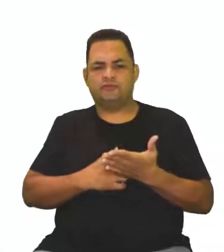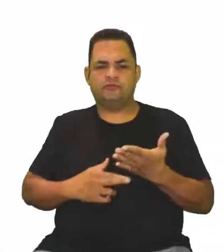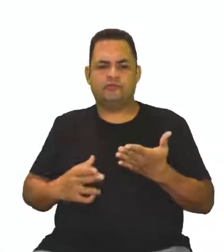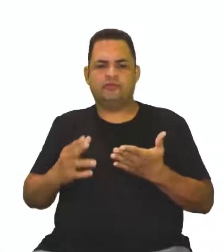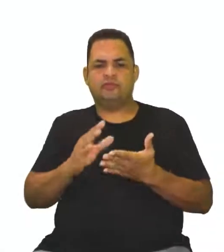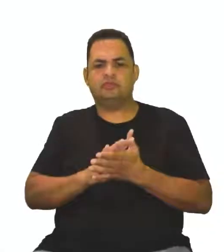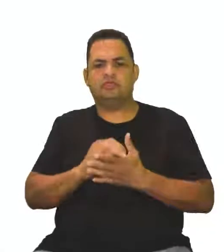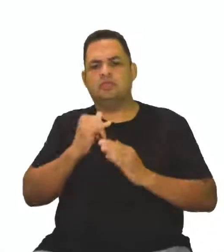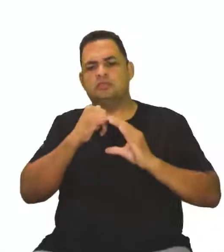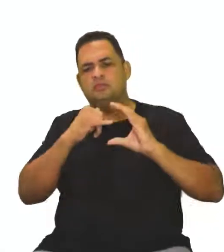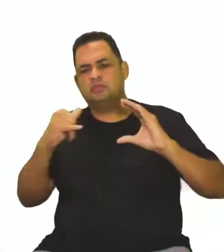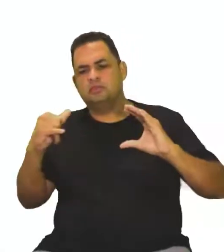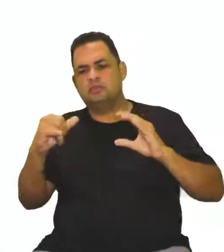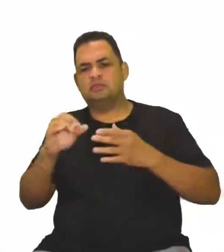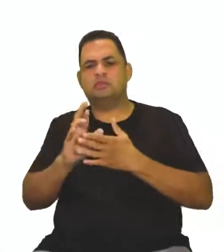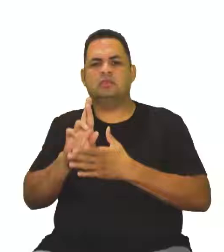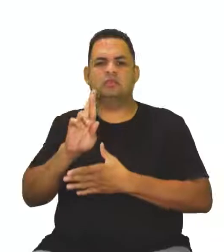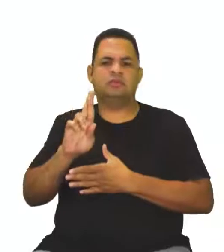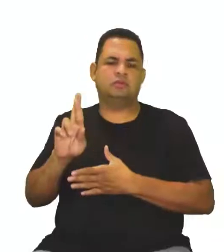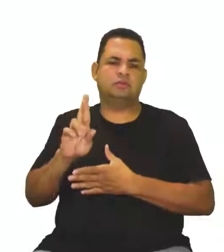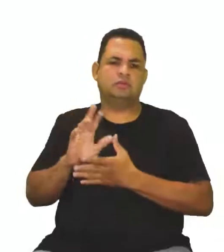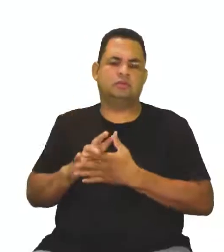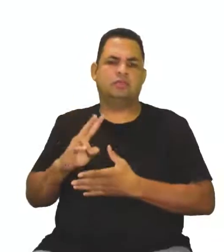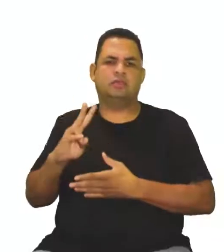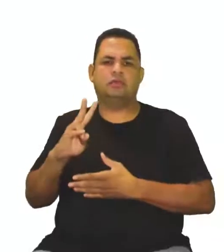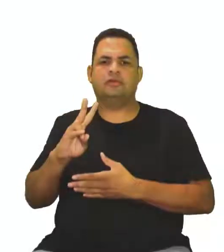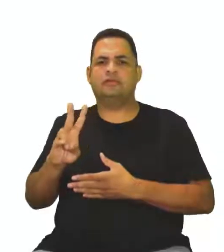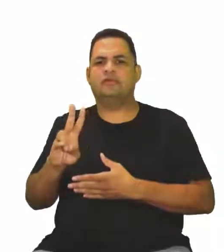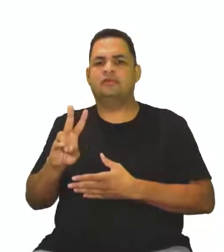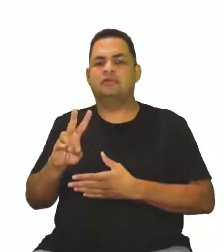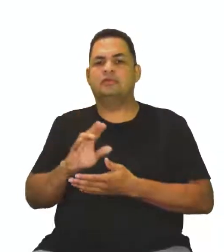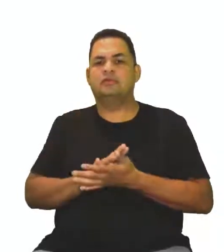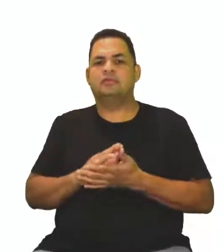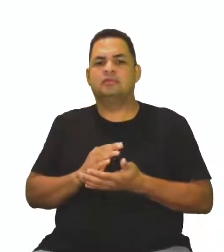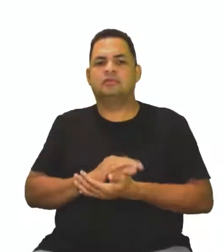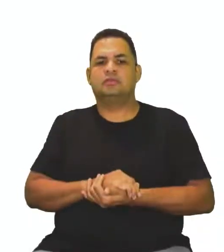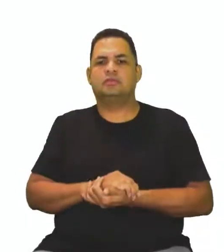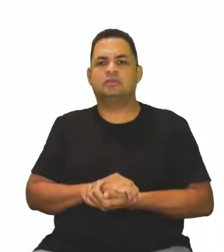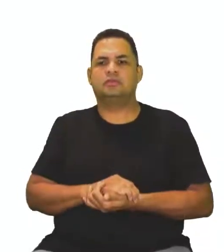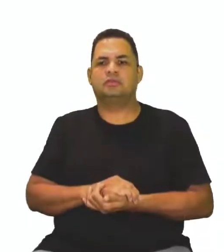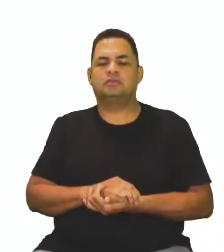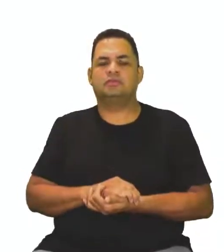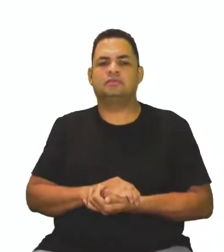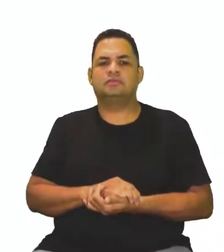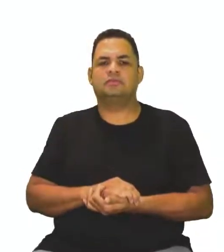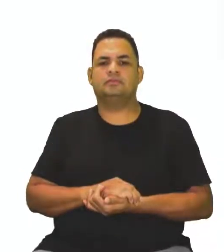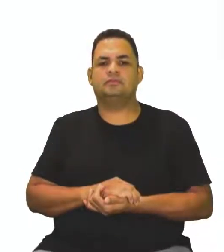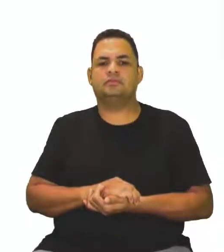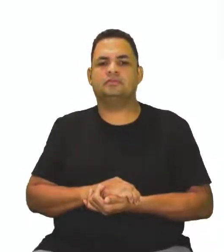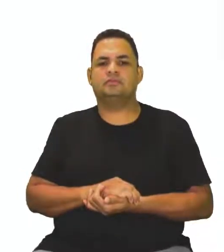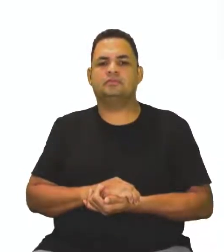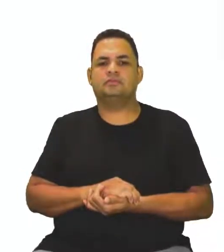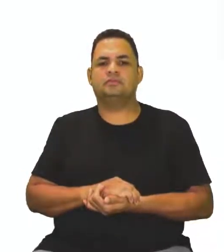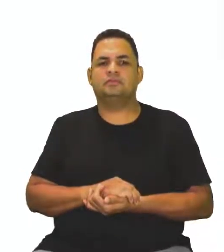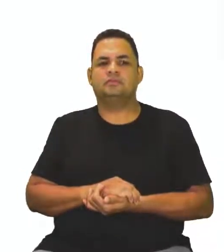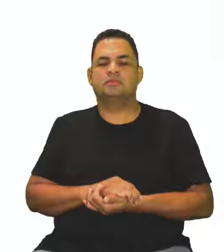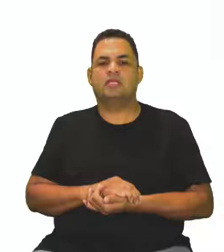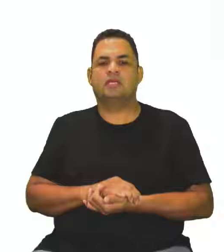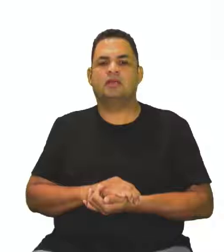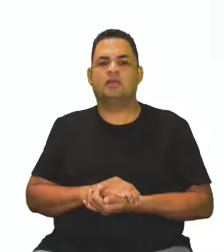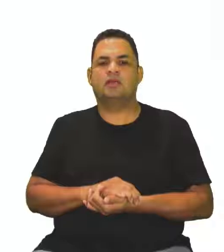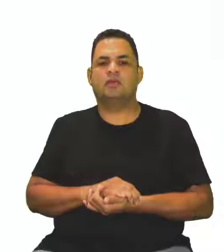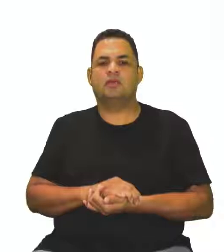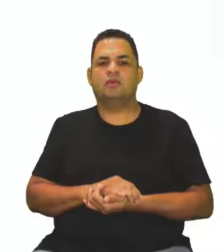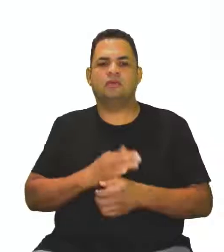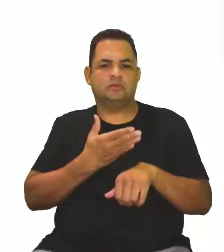medir corrente, resistência, tensão, tá? Pessoal, olha só, chegou a nossa vez do nosso simulador,